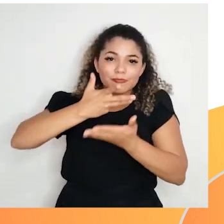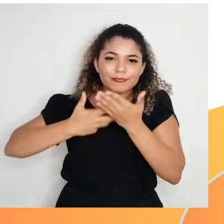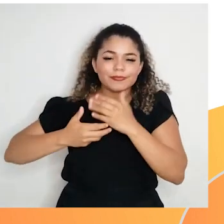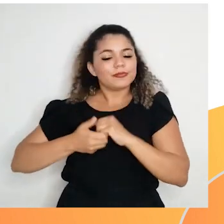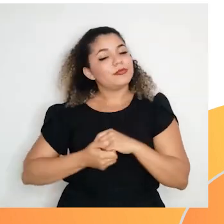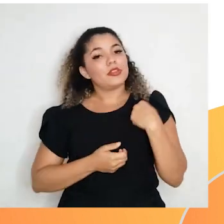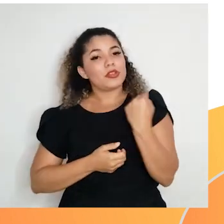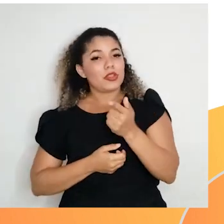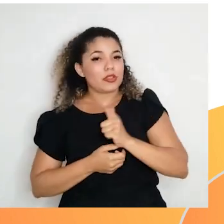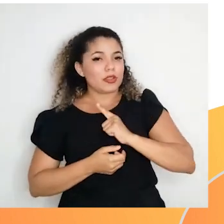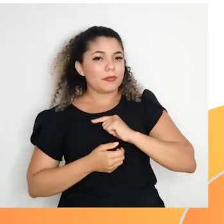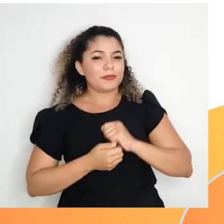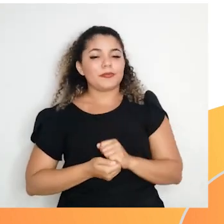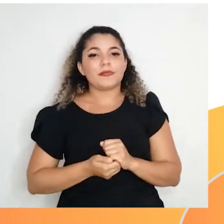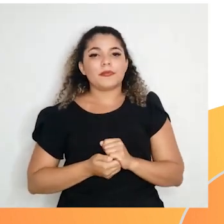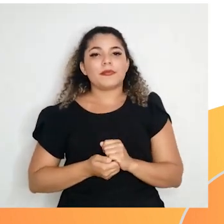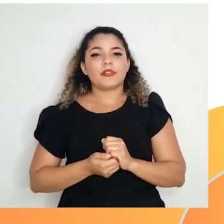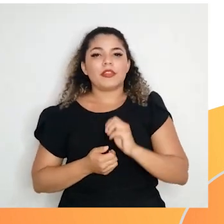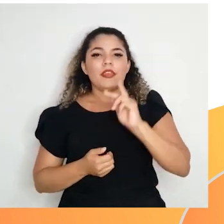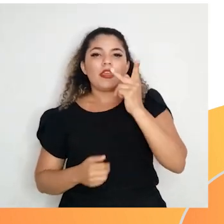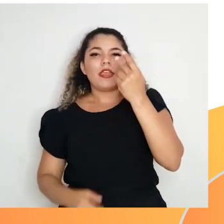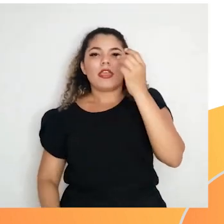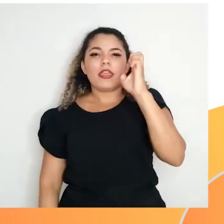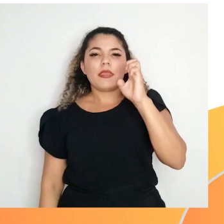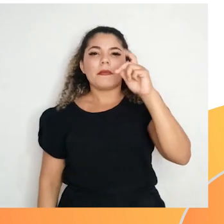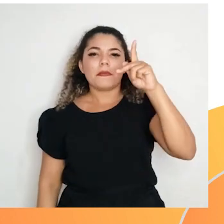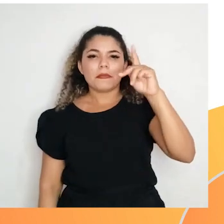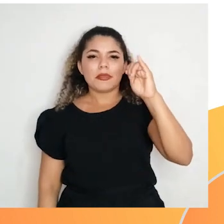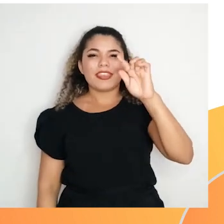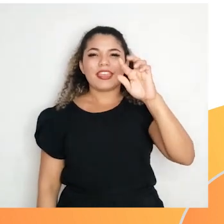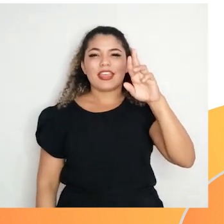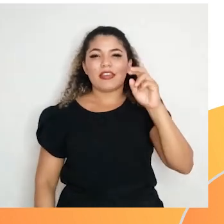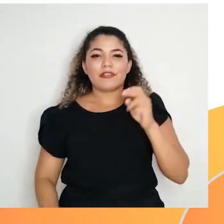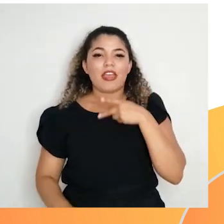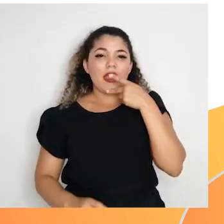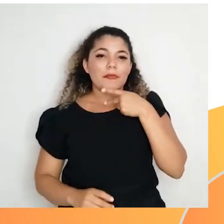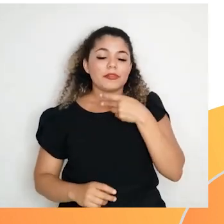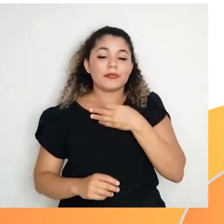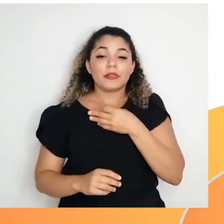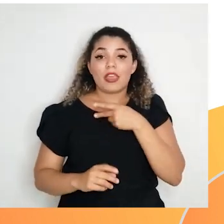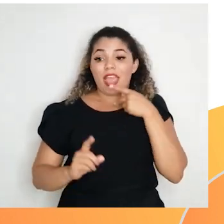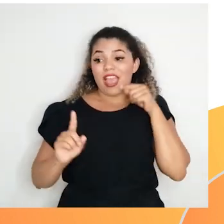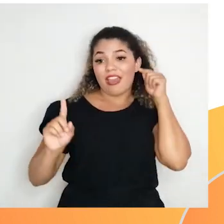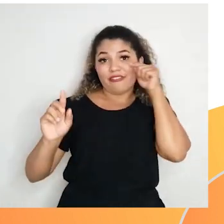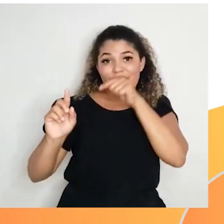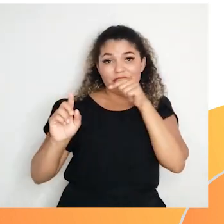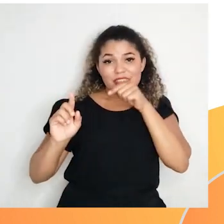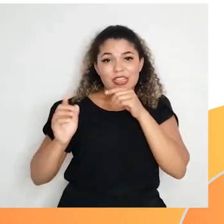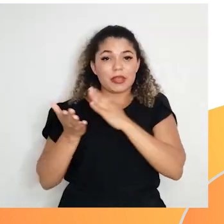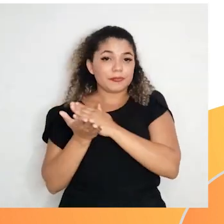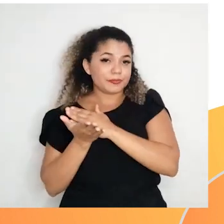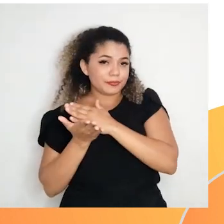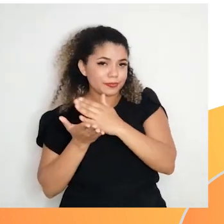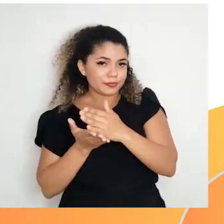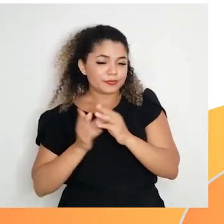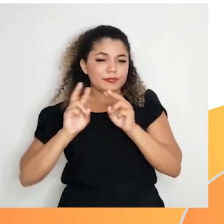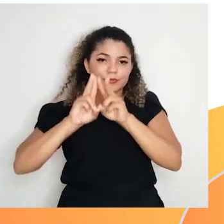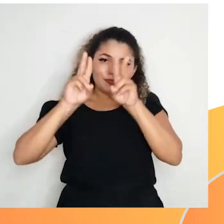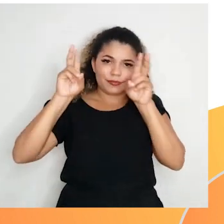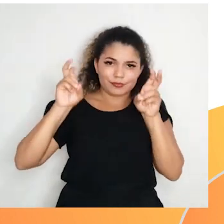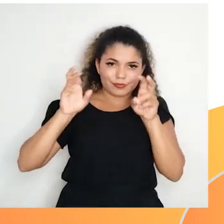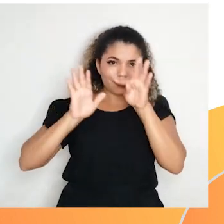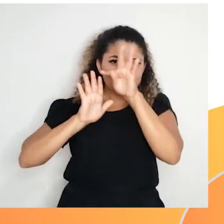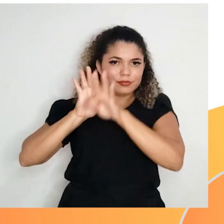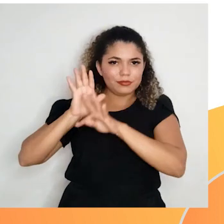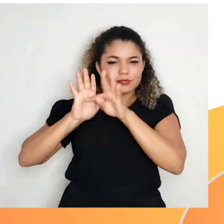outra. Nós temos a epígrafe, que é uma citação. Normalmente as epígrafes, elas iniciam